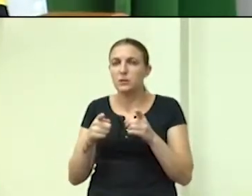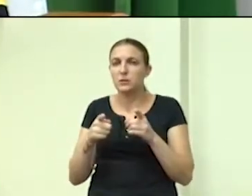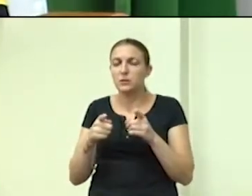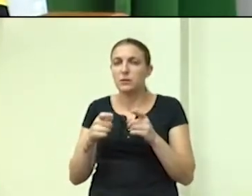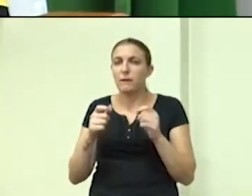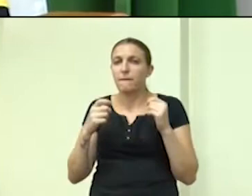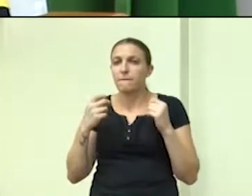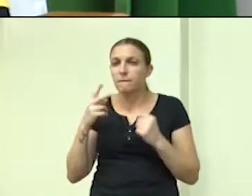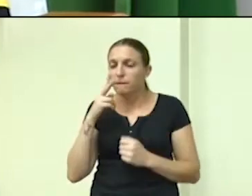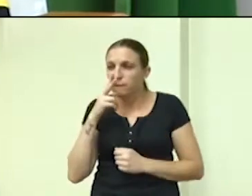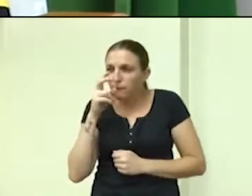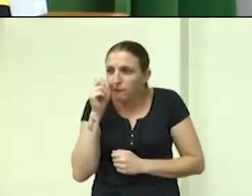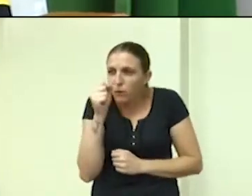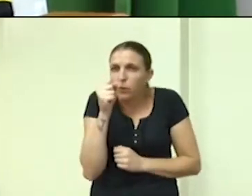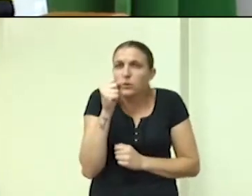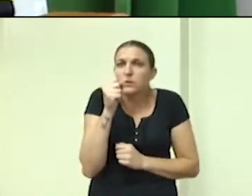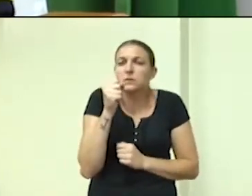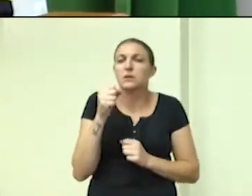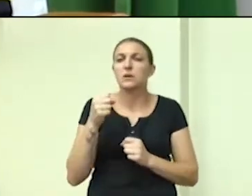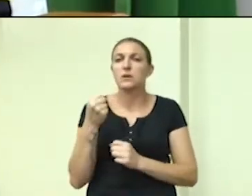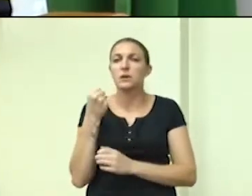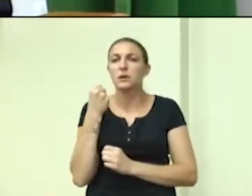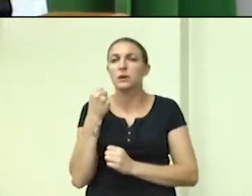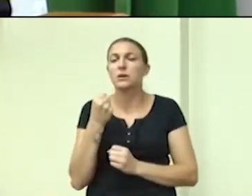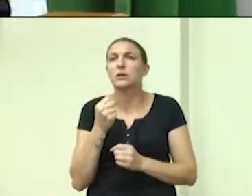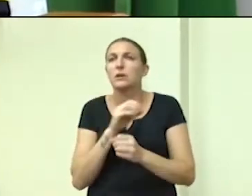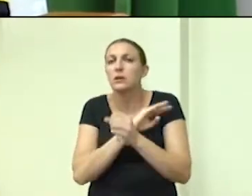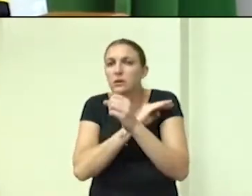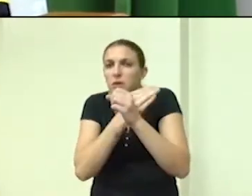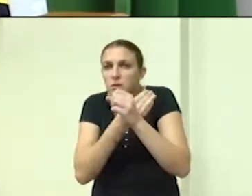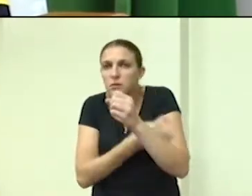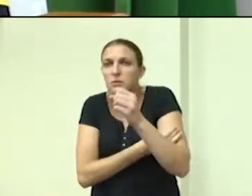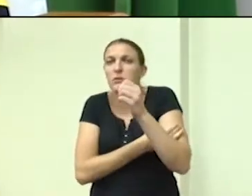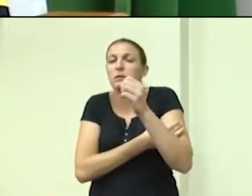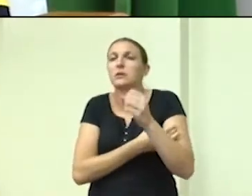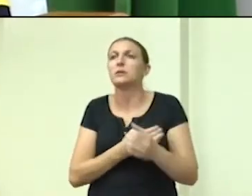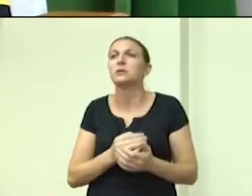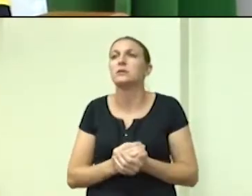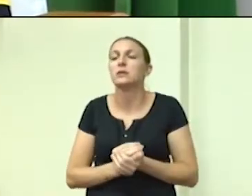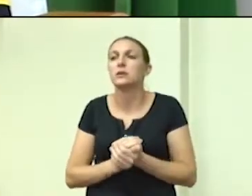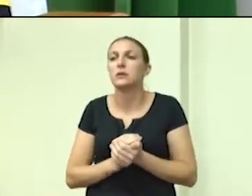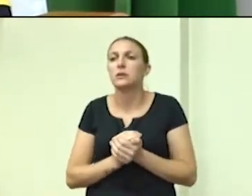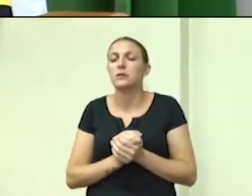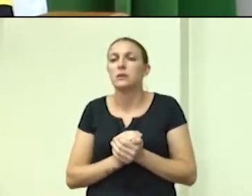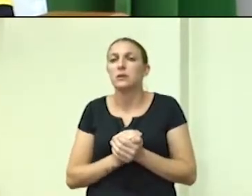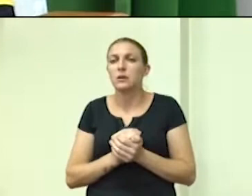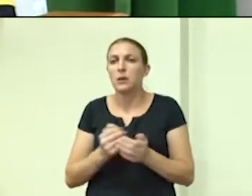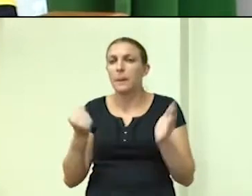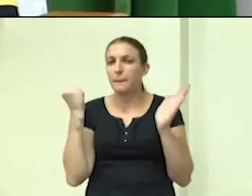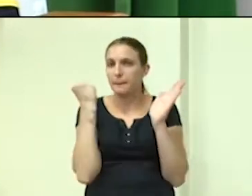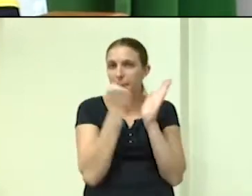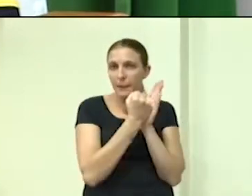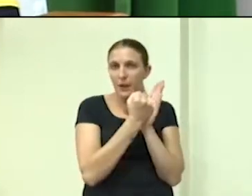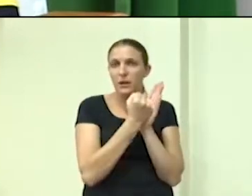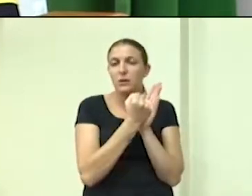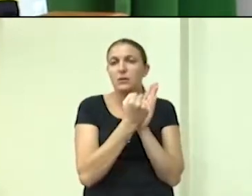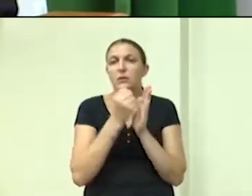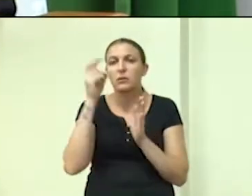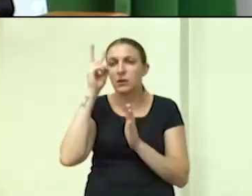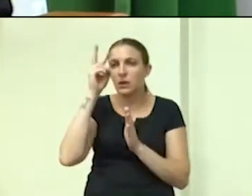essa parcela da população. Entretanto, essa capacidade de resistir não viabilizou aos afrodescendentes a devida